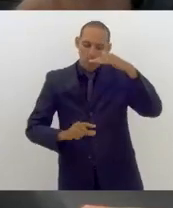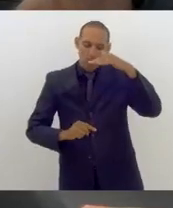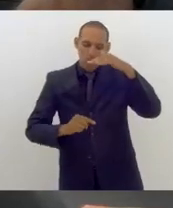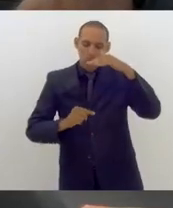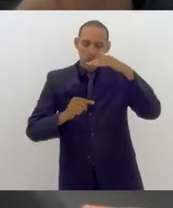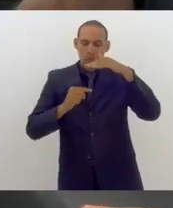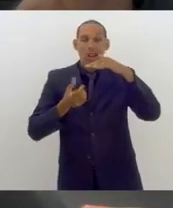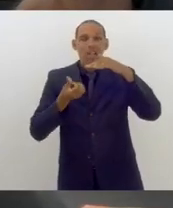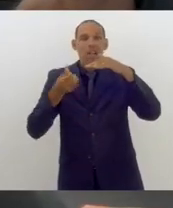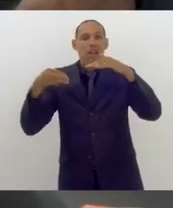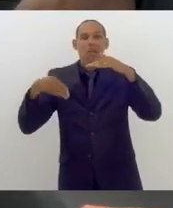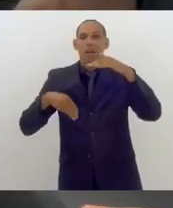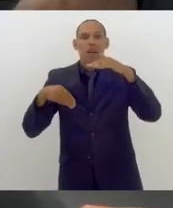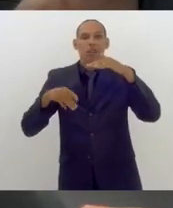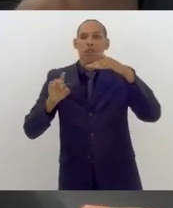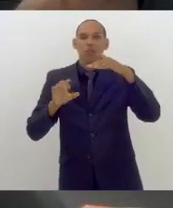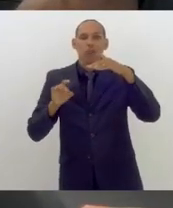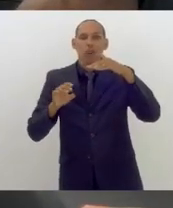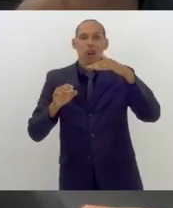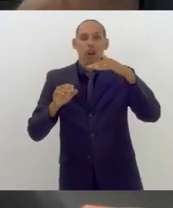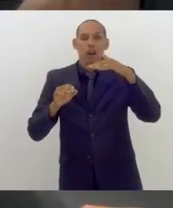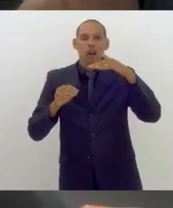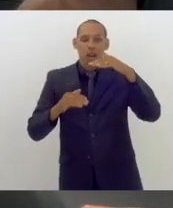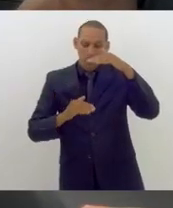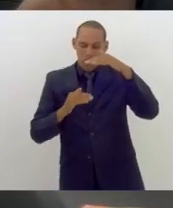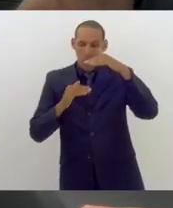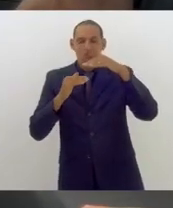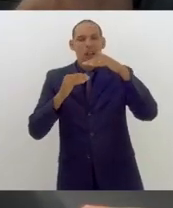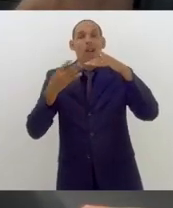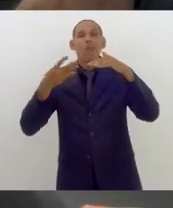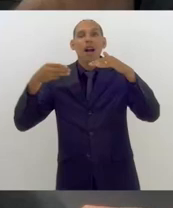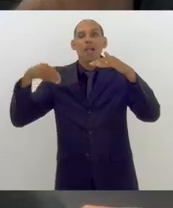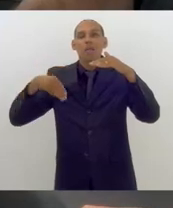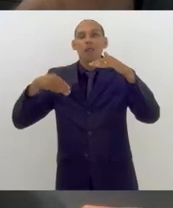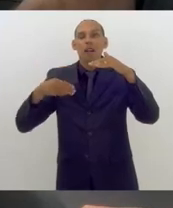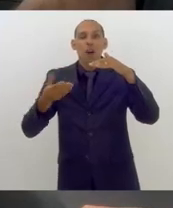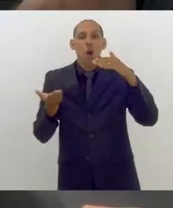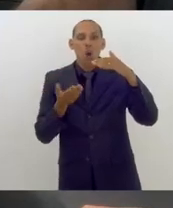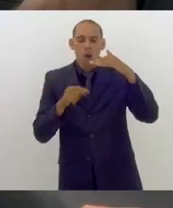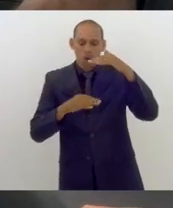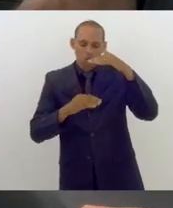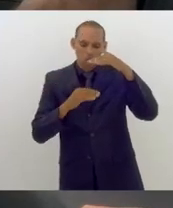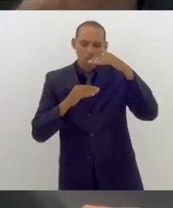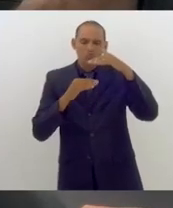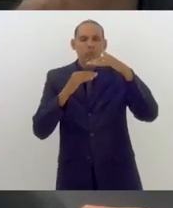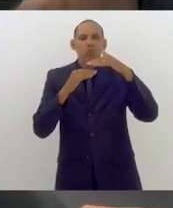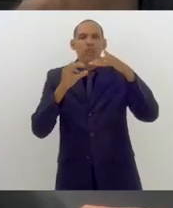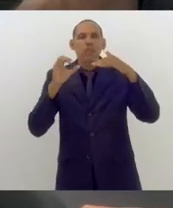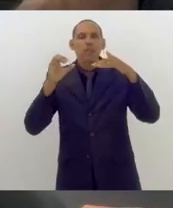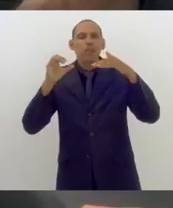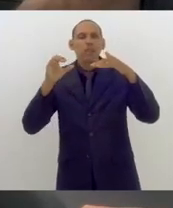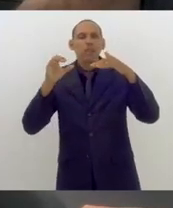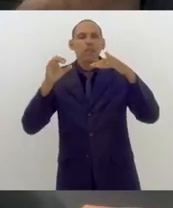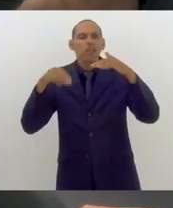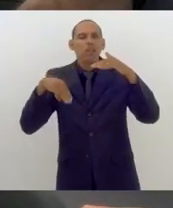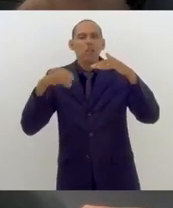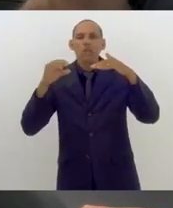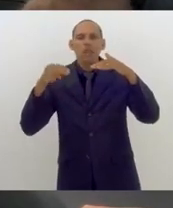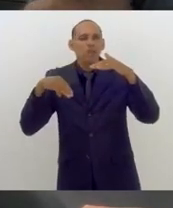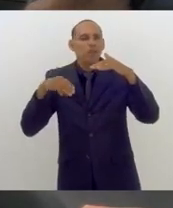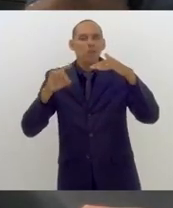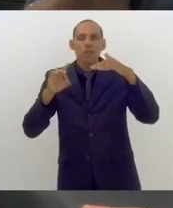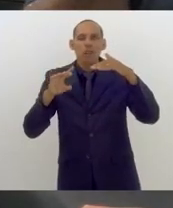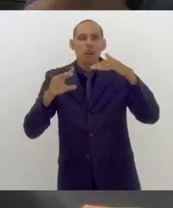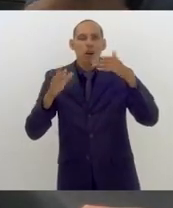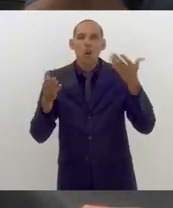seis a mais Rasa tinha quatro metros hoje ela tem centímetros por isso que hoje